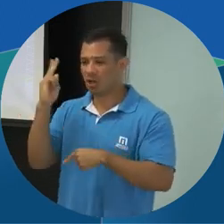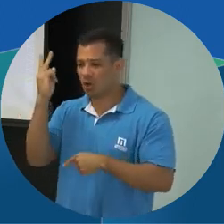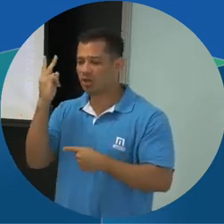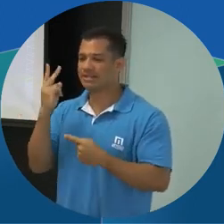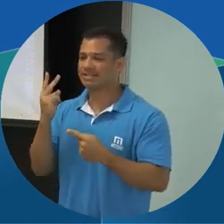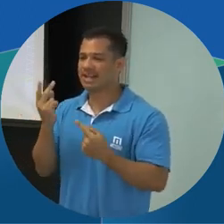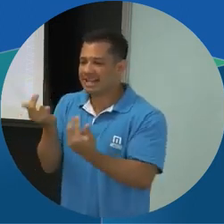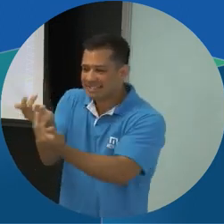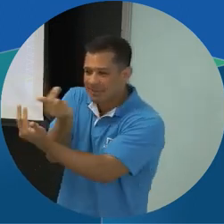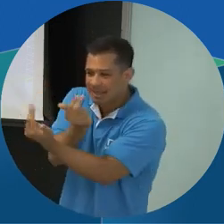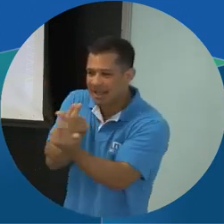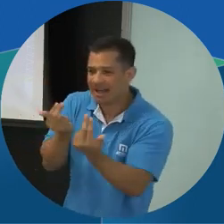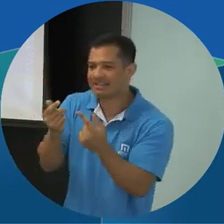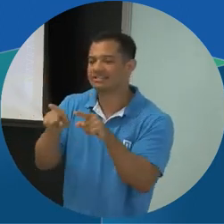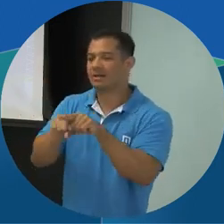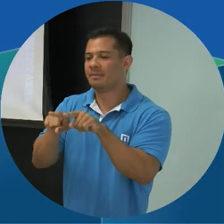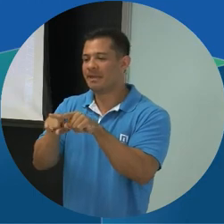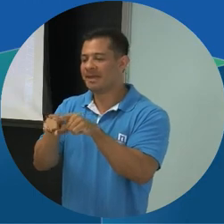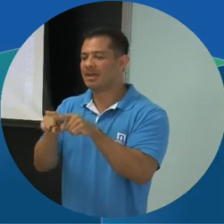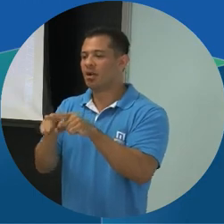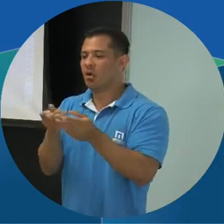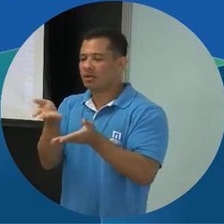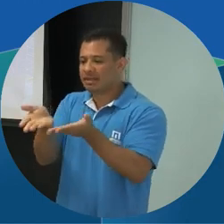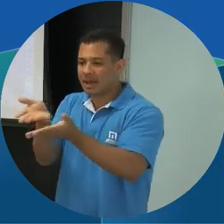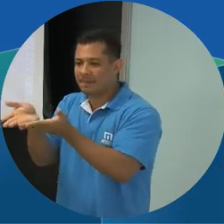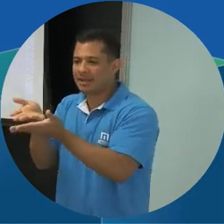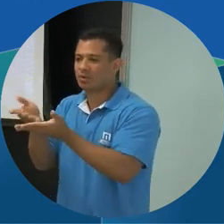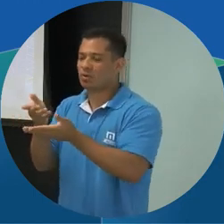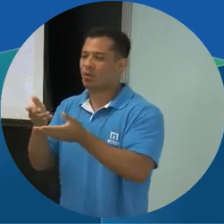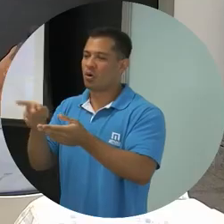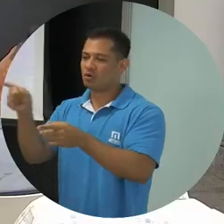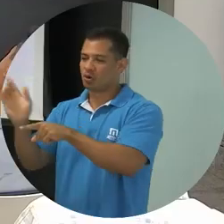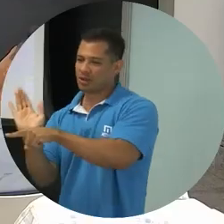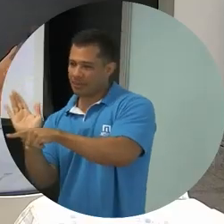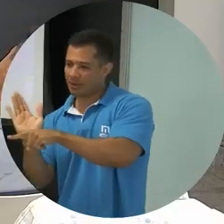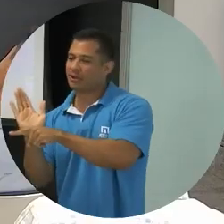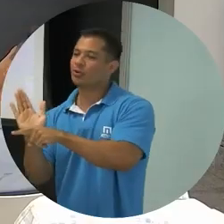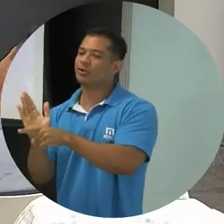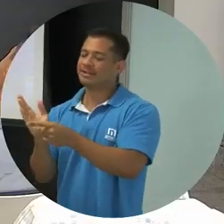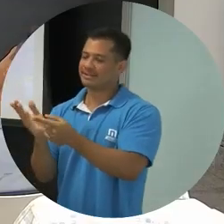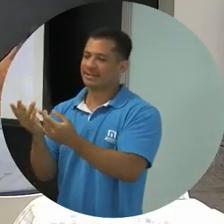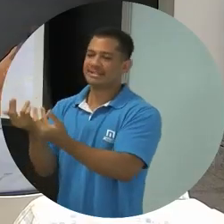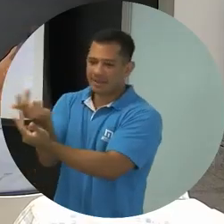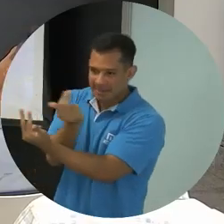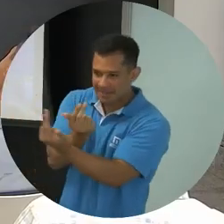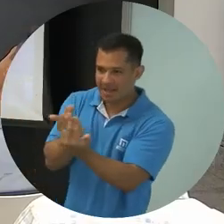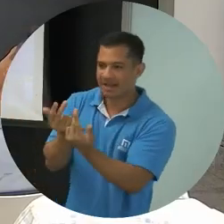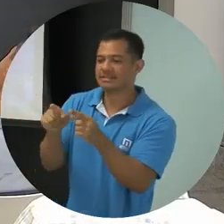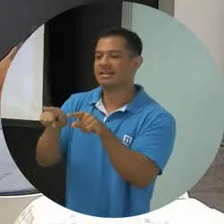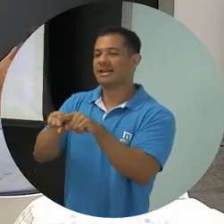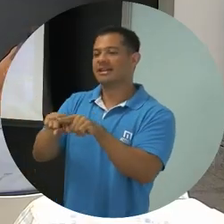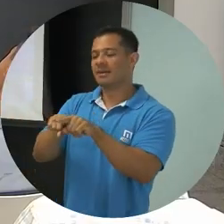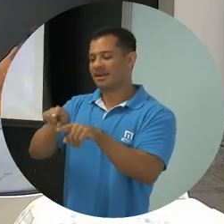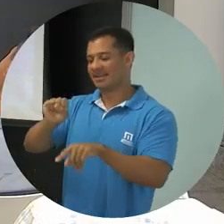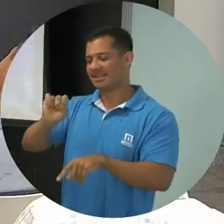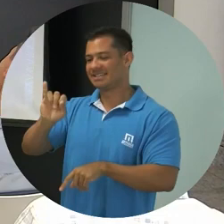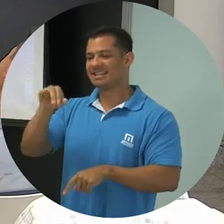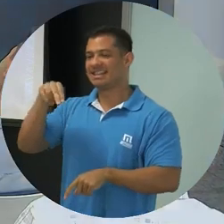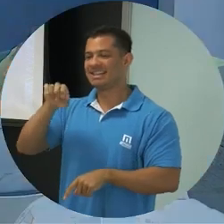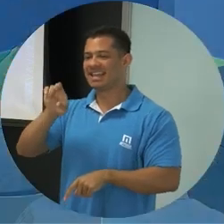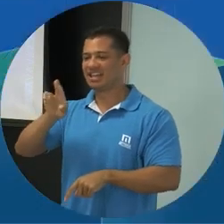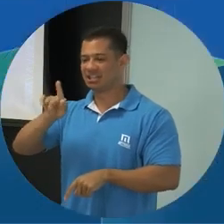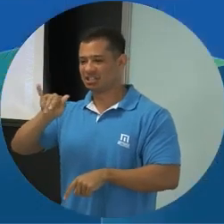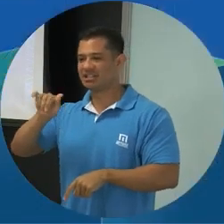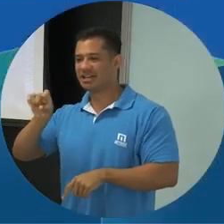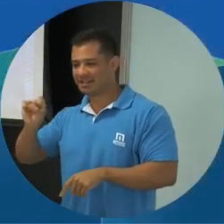o tratamento com os colaboradores também similares, programas similares, sinergias, eventualmente a gente tem,